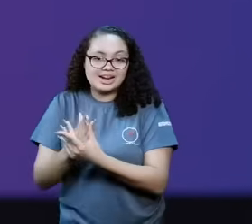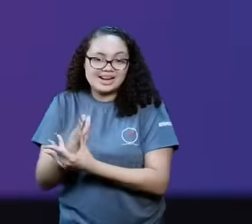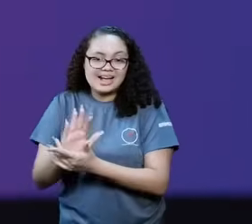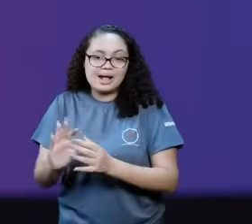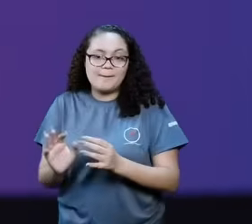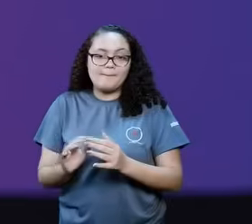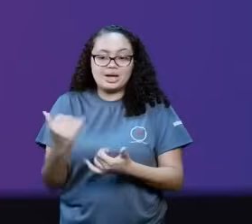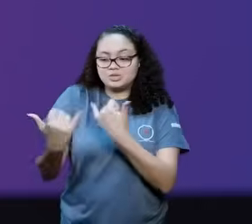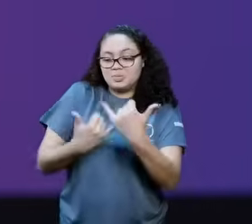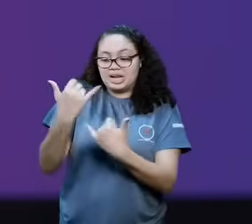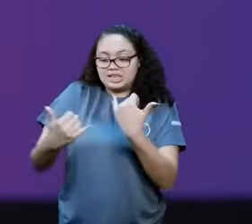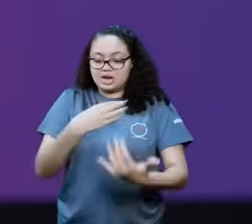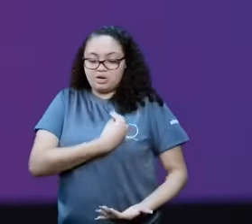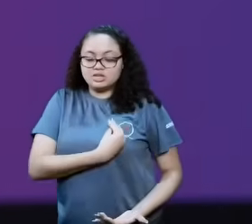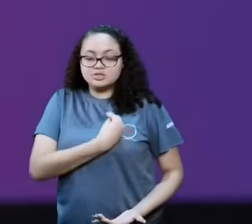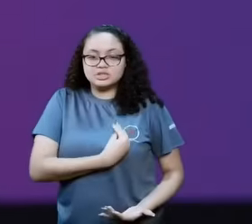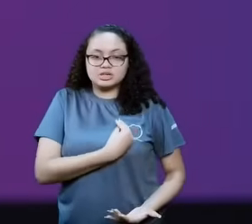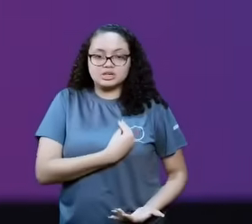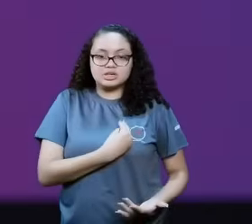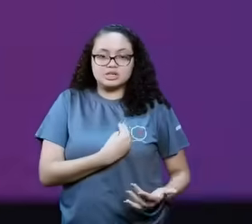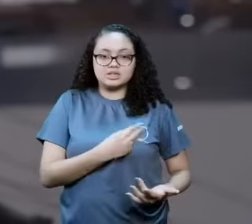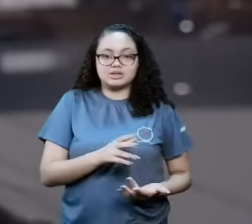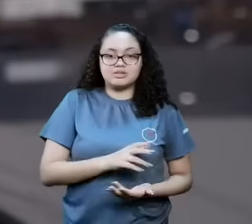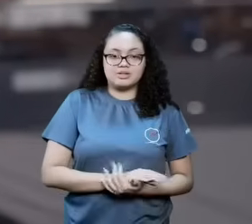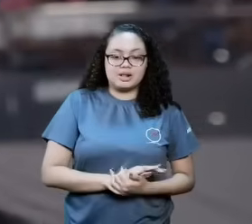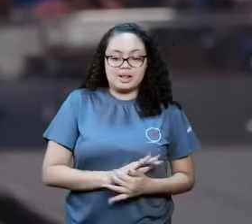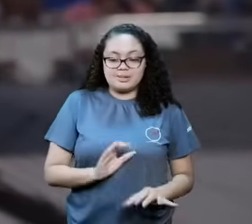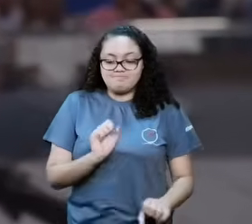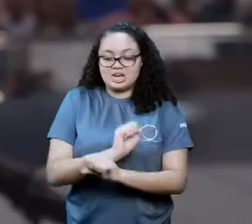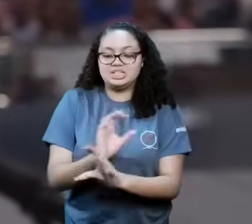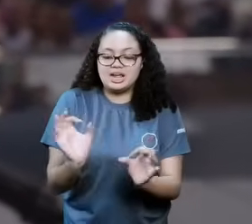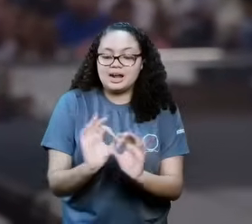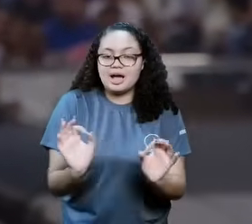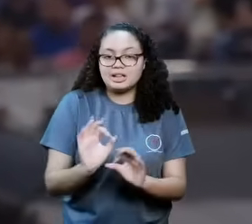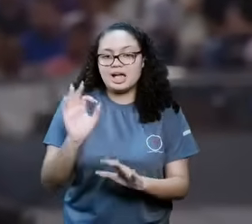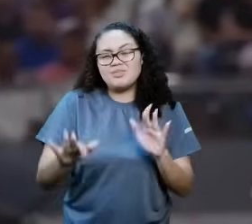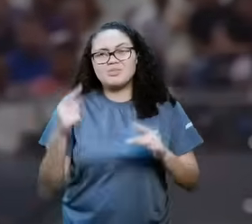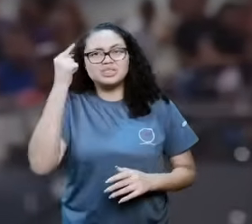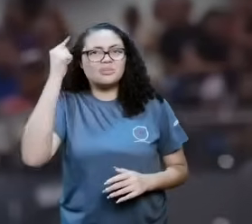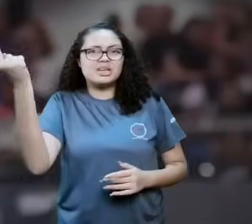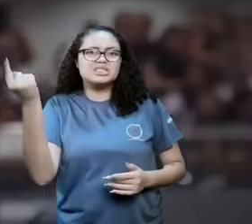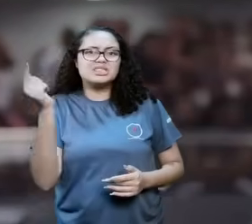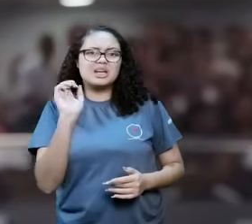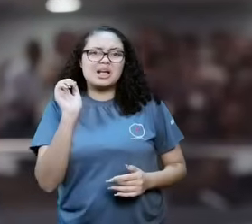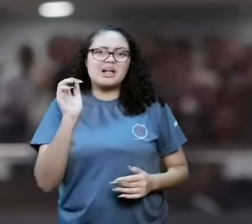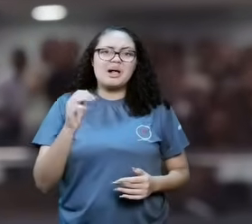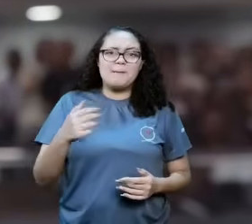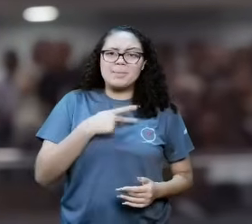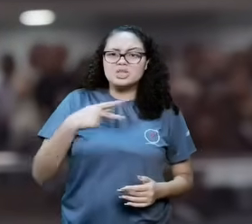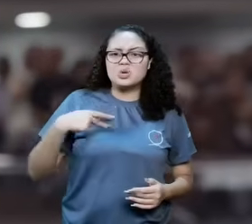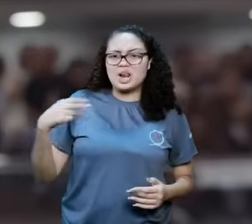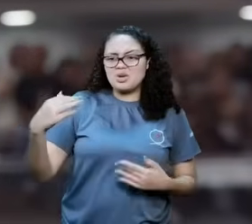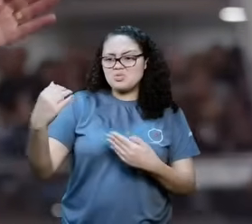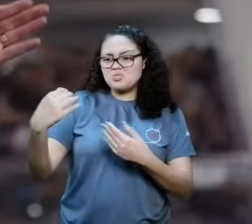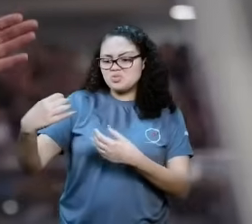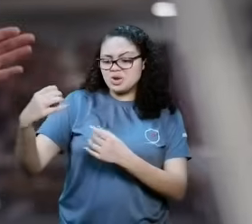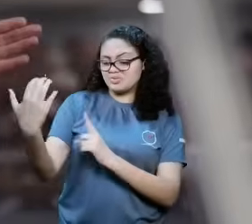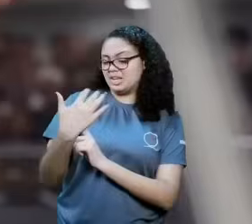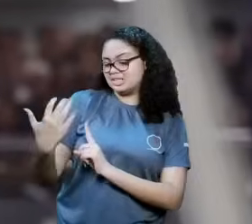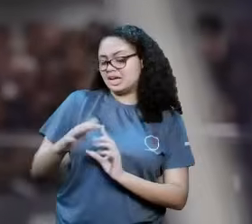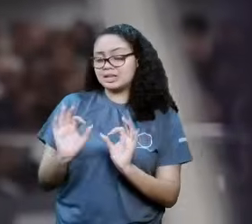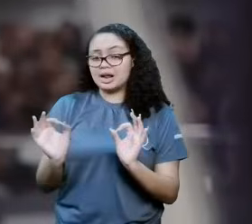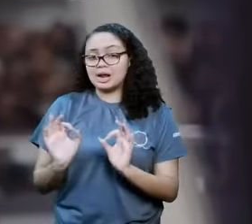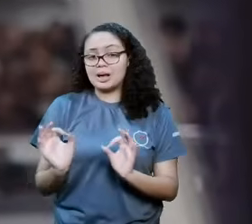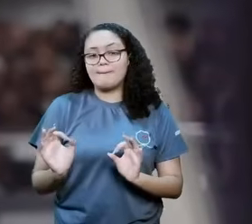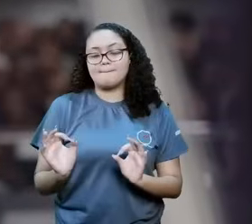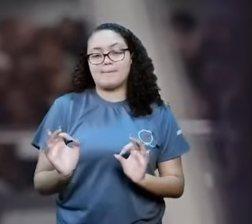faziam brincadeiras com elas. Atravessavam paredes e não seguravam nada. Talvez você pense, Camila, eu nunca fui influenciado por isso. A maior influência é que você